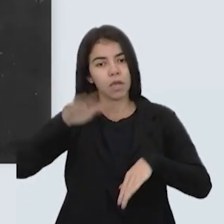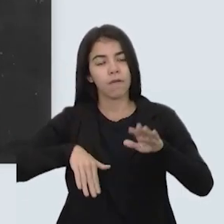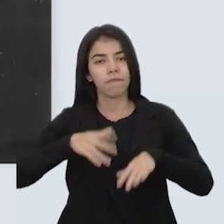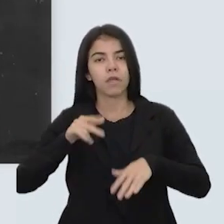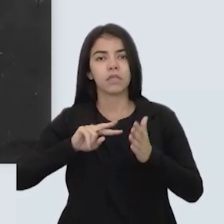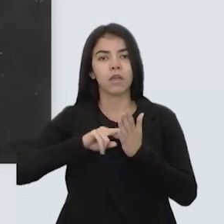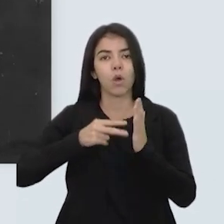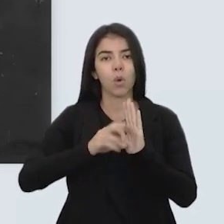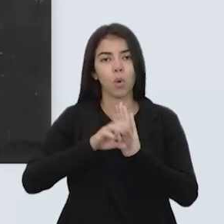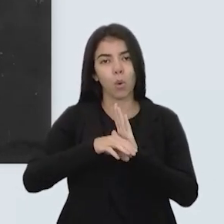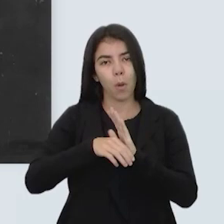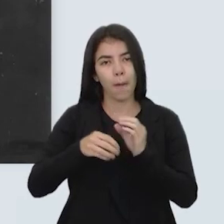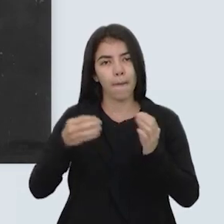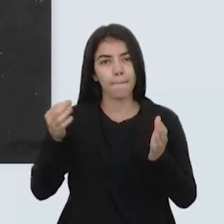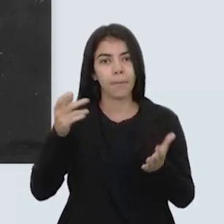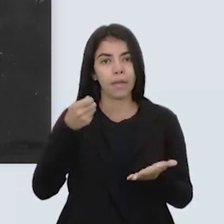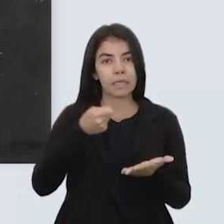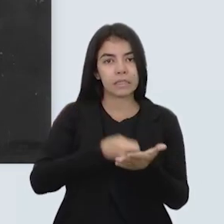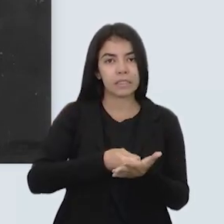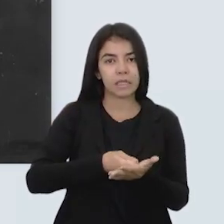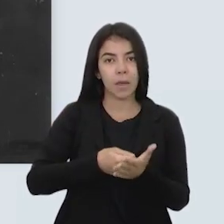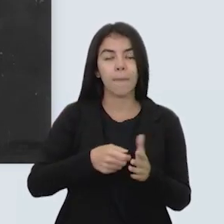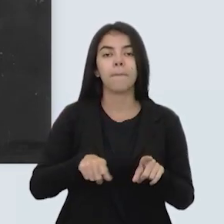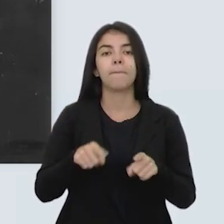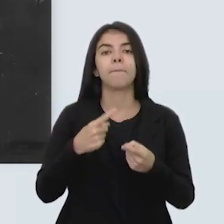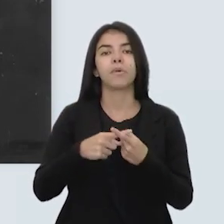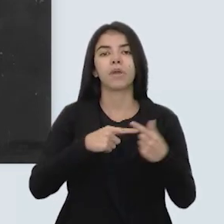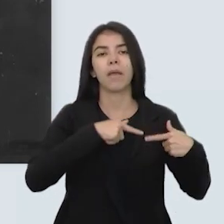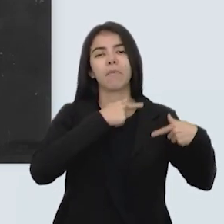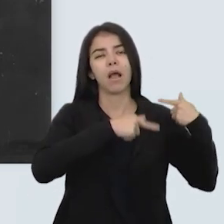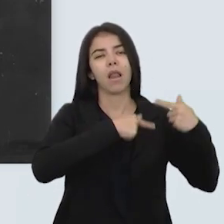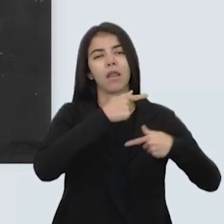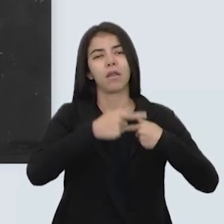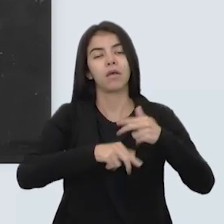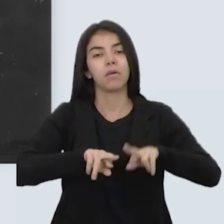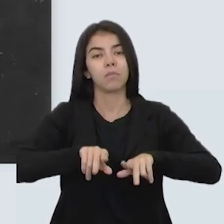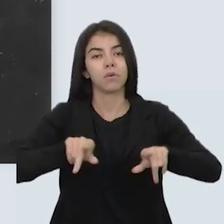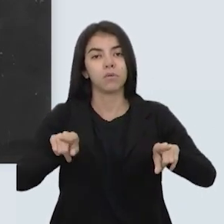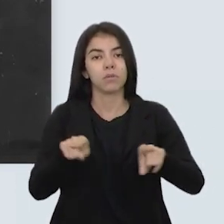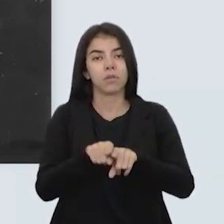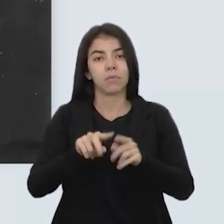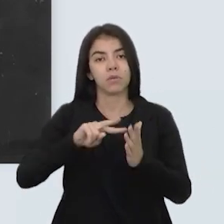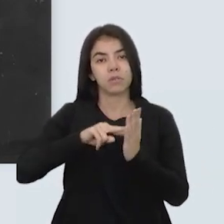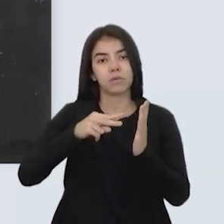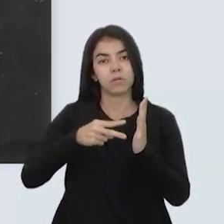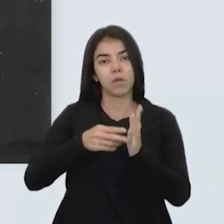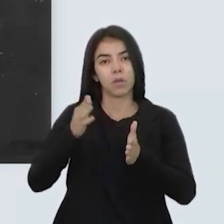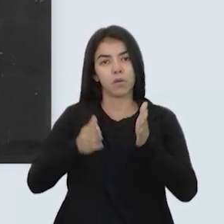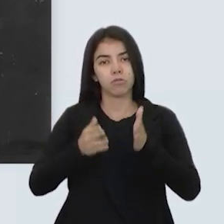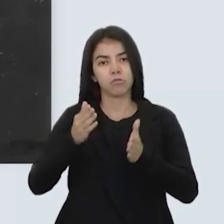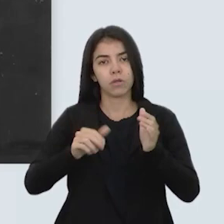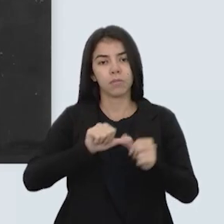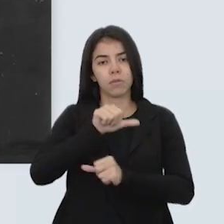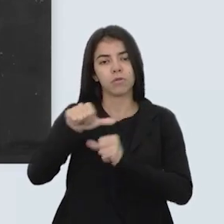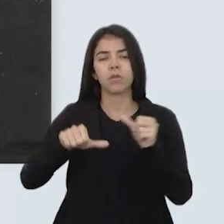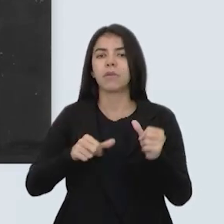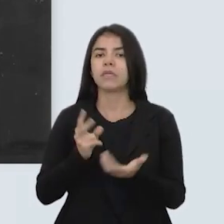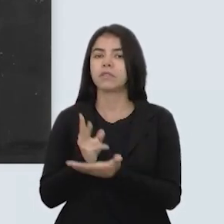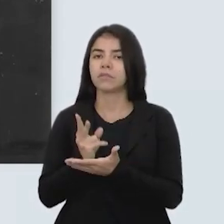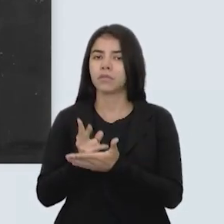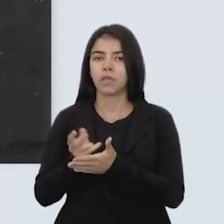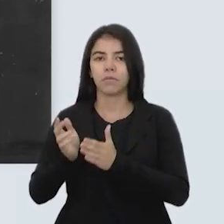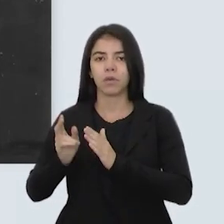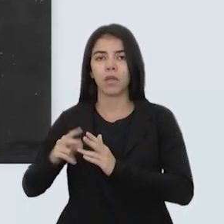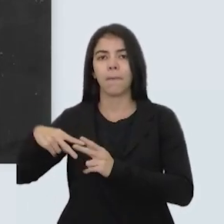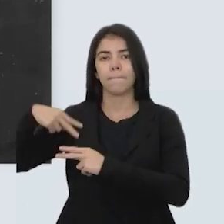definir, principalmente porque sua definição muda ao longo do tempo e o próprio significado do tempo foi também se alterando ao longo